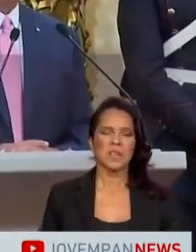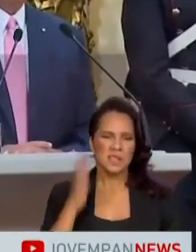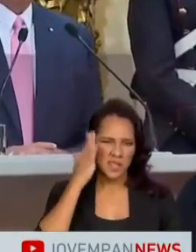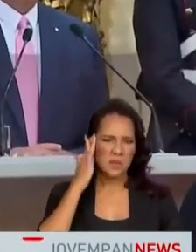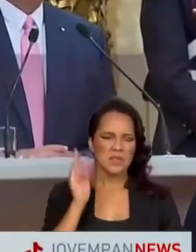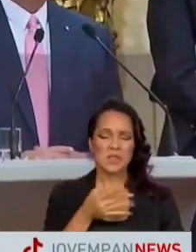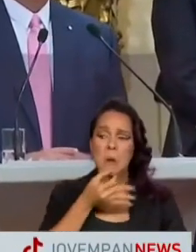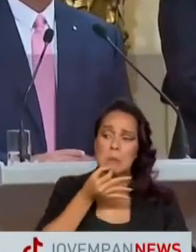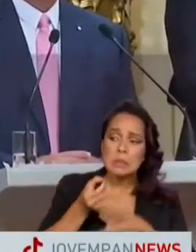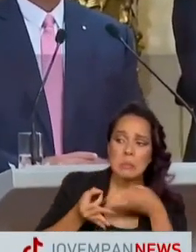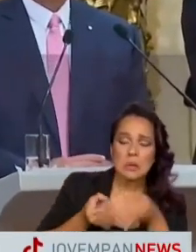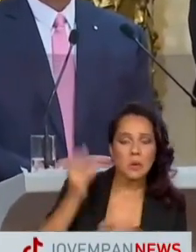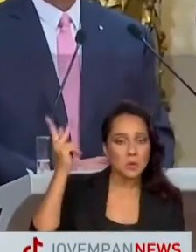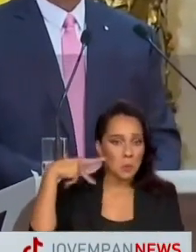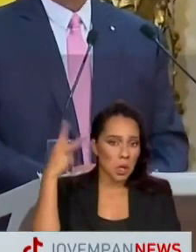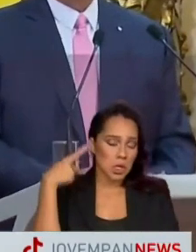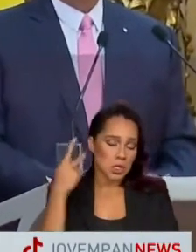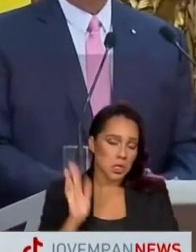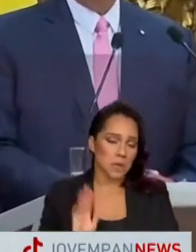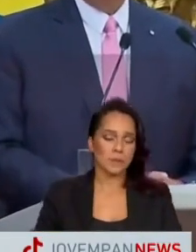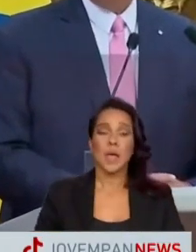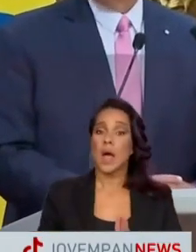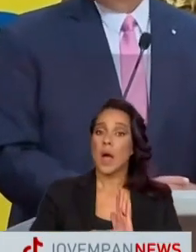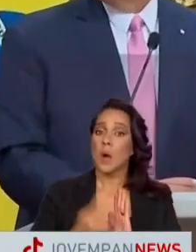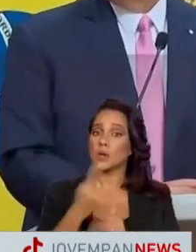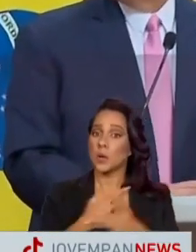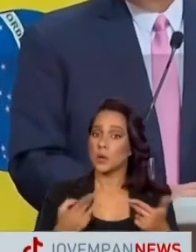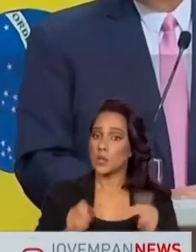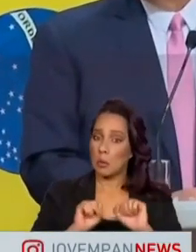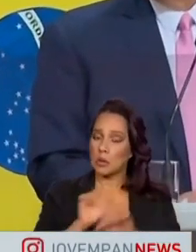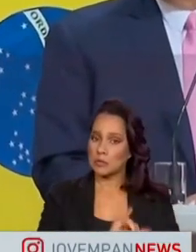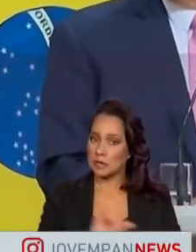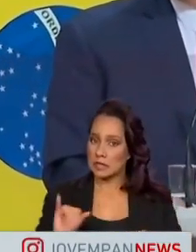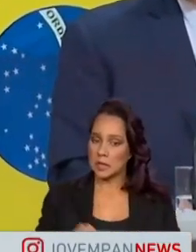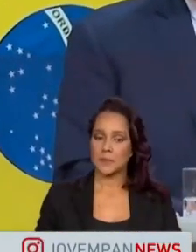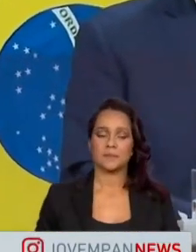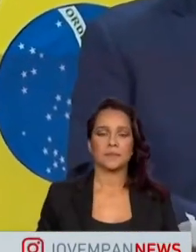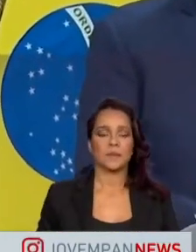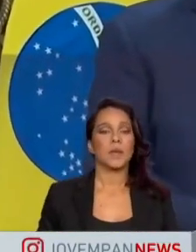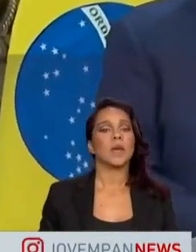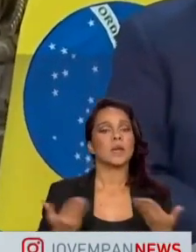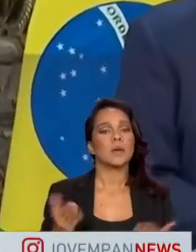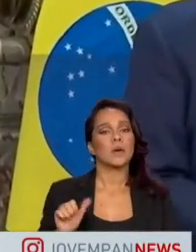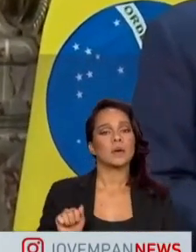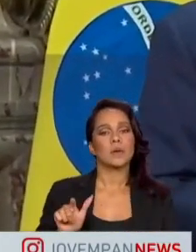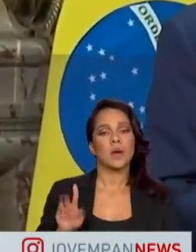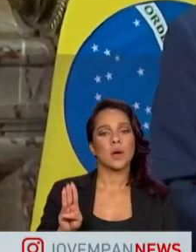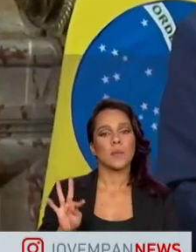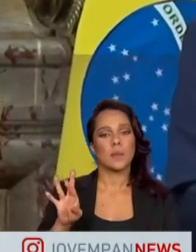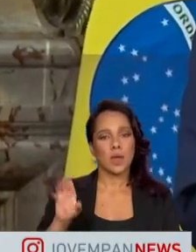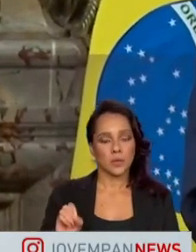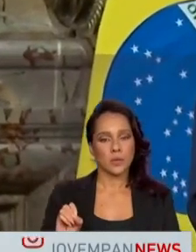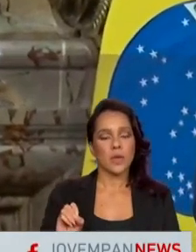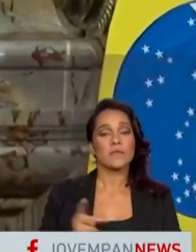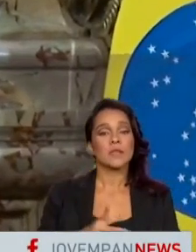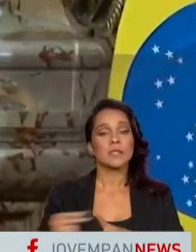sabe, a gente dá palpite sobre a política. Não é correto que a única coisa que eu posso dizer é que quando o Alberto Fernandes ganhou as